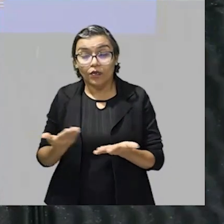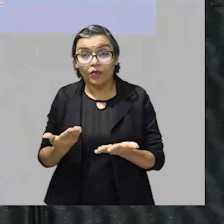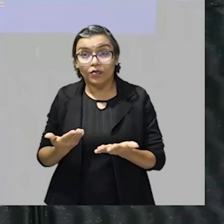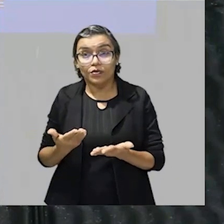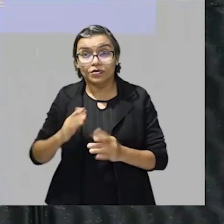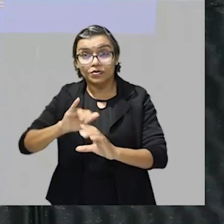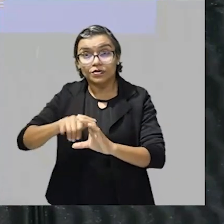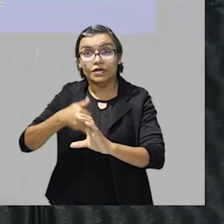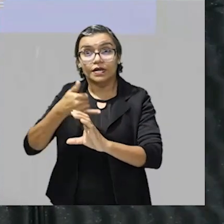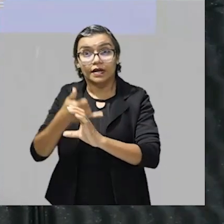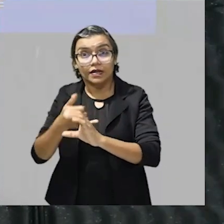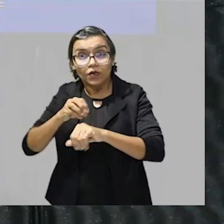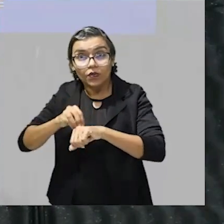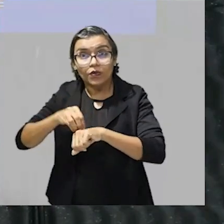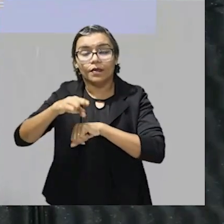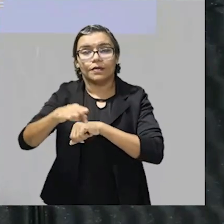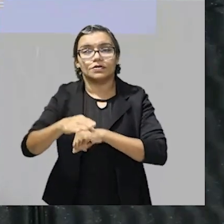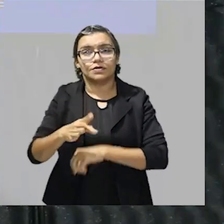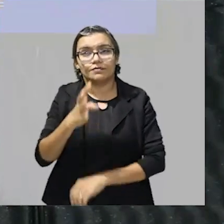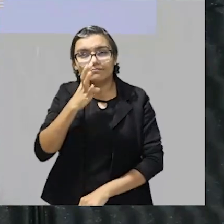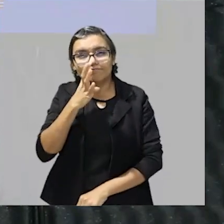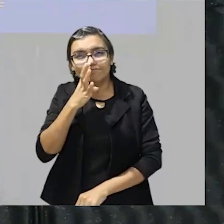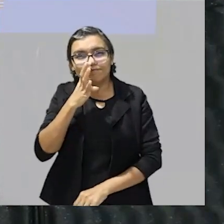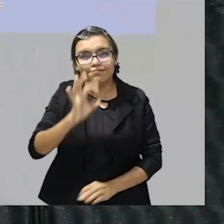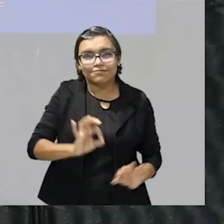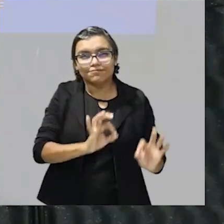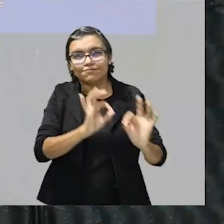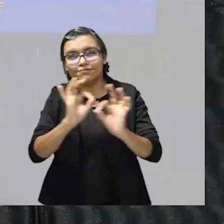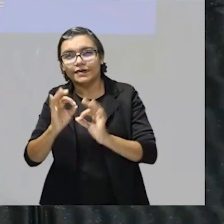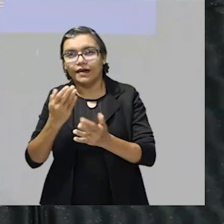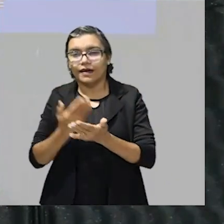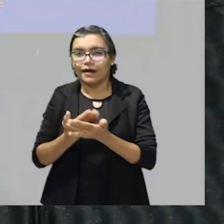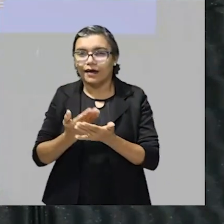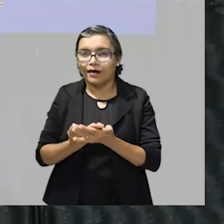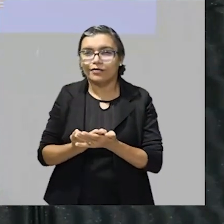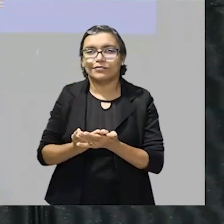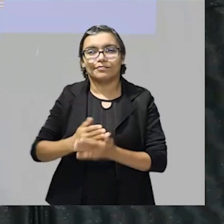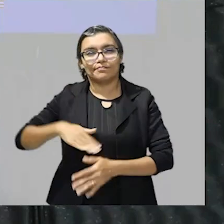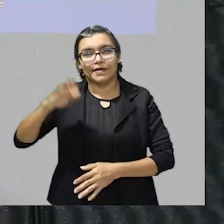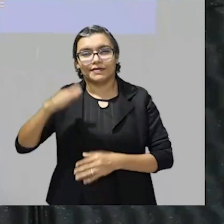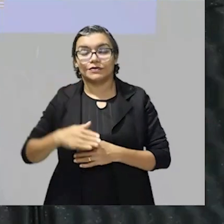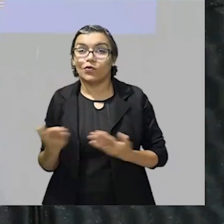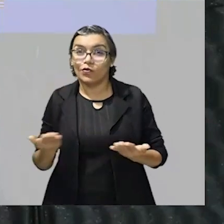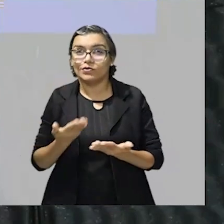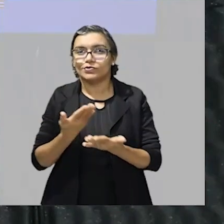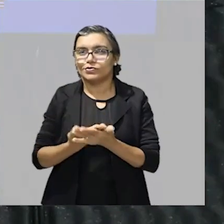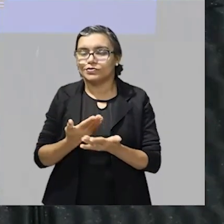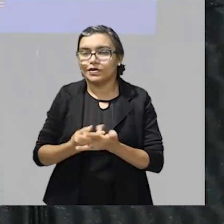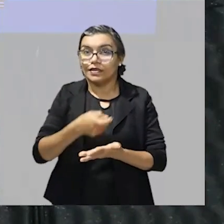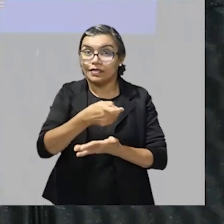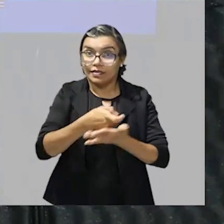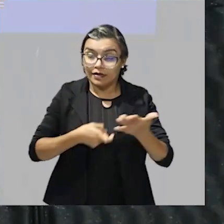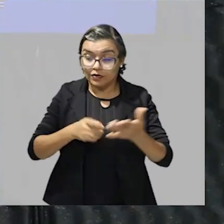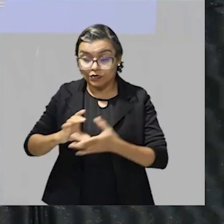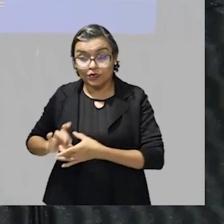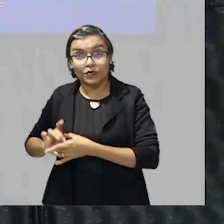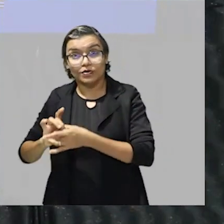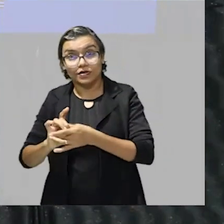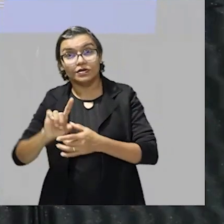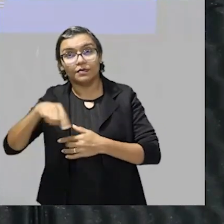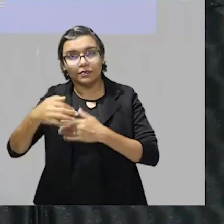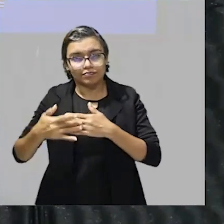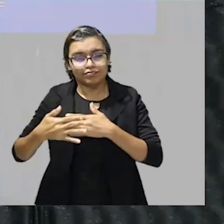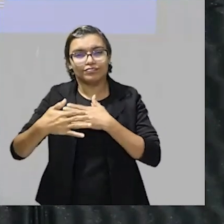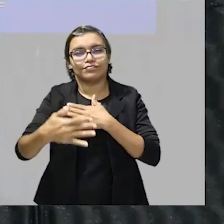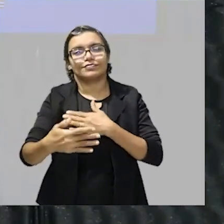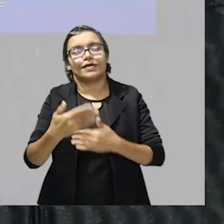canal com seus amigos assista as nossas aulas e se prepare cada vez mais hoje nós trabalhamos texto e contexto a gente continua isso em outra